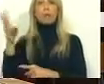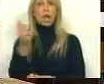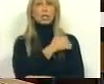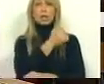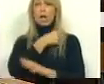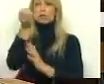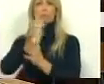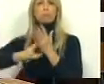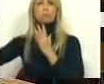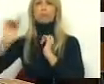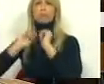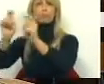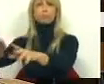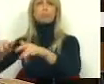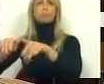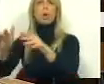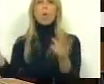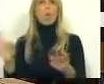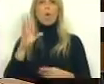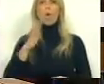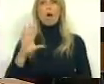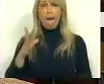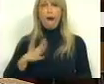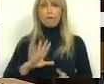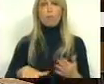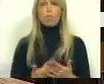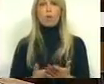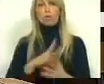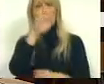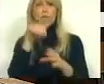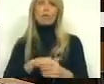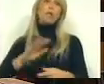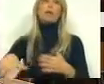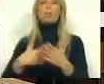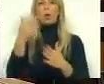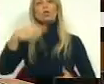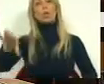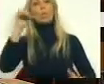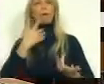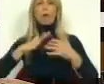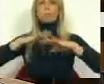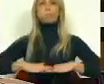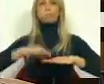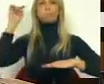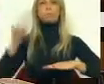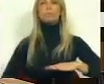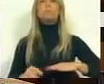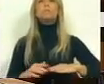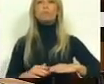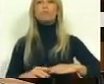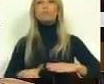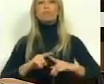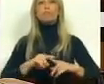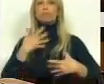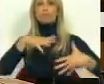casas ou querem propostas. Votem a proposta do PS de suspensão das